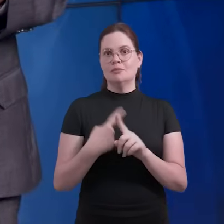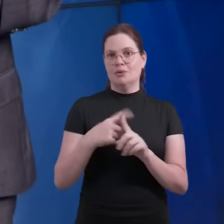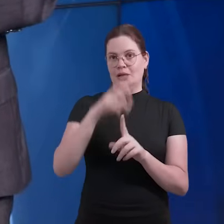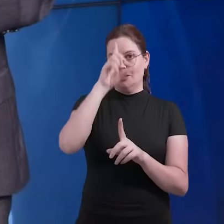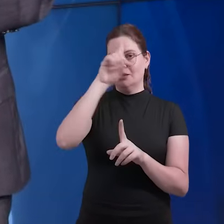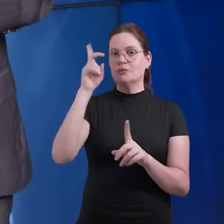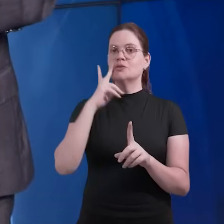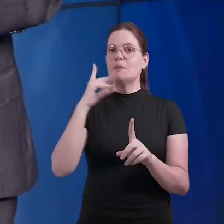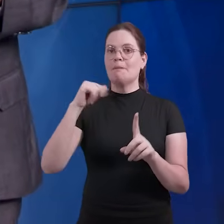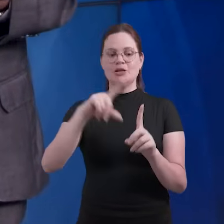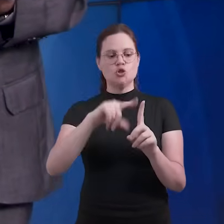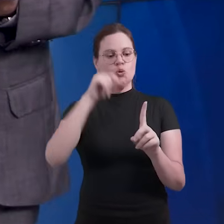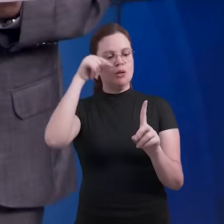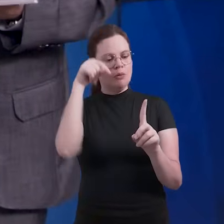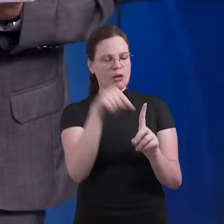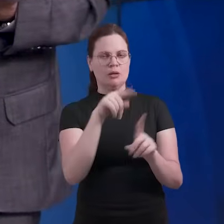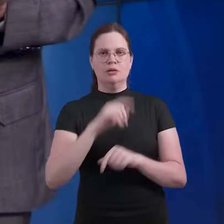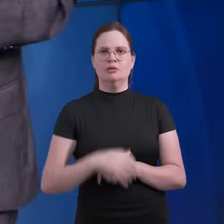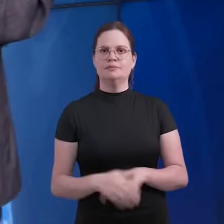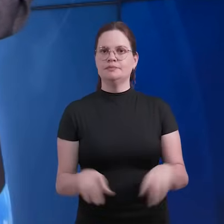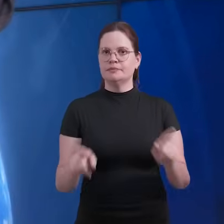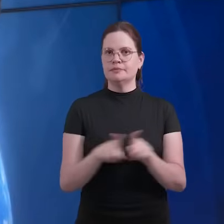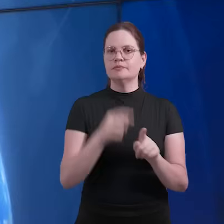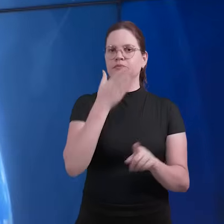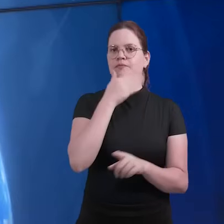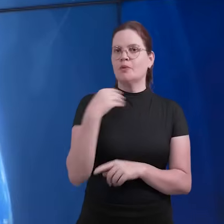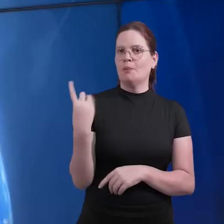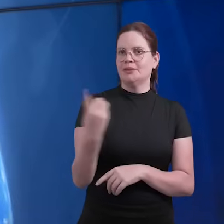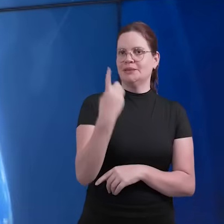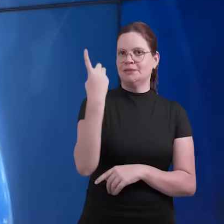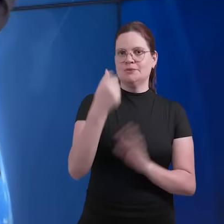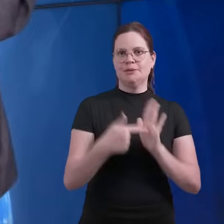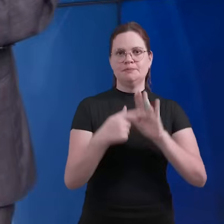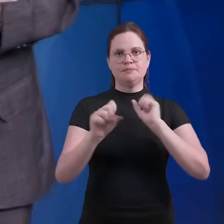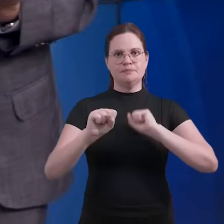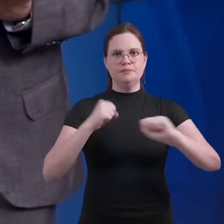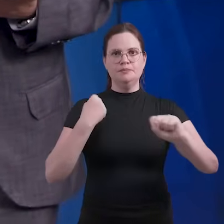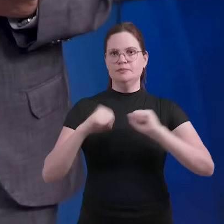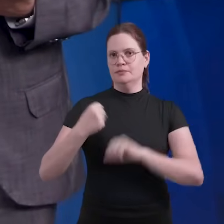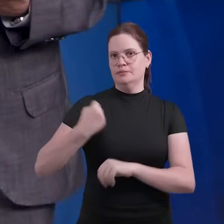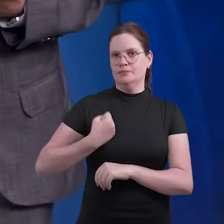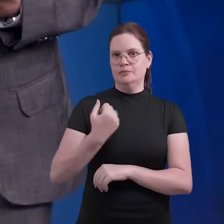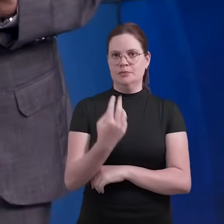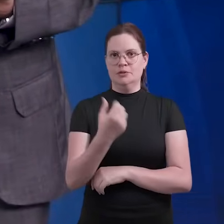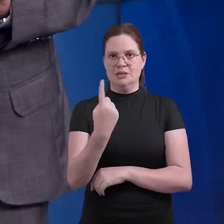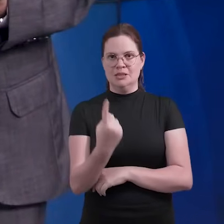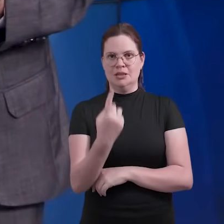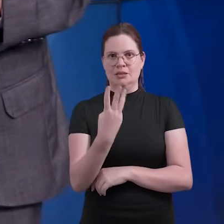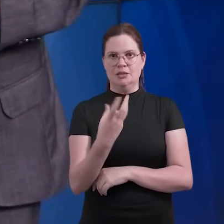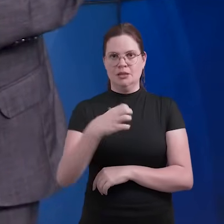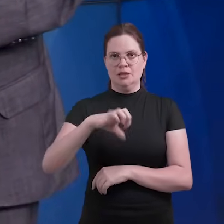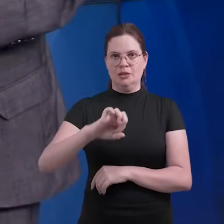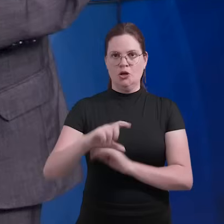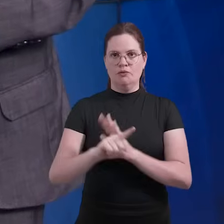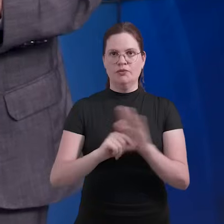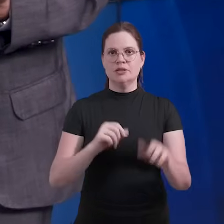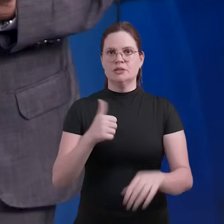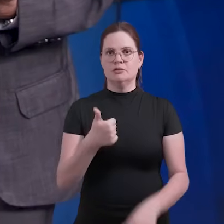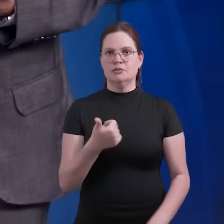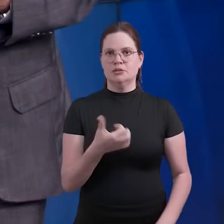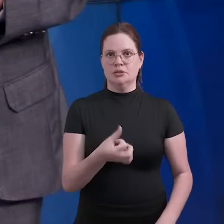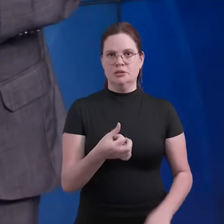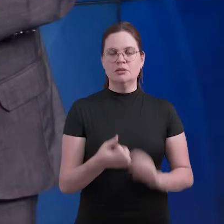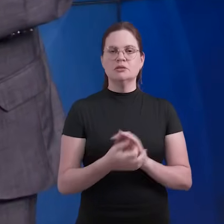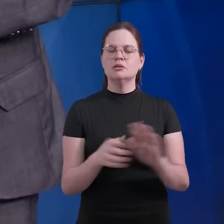eleito segundo a presciência de Deus Pai. A mesma situação Davi, o salmista, quando ele fala no Salmo 139, verso 16,